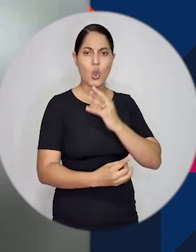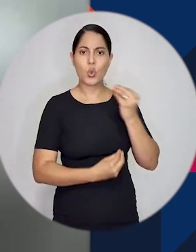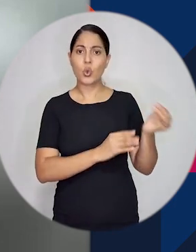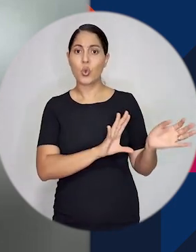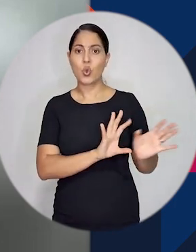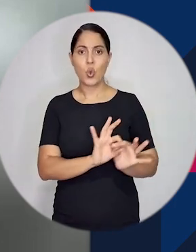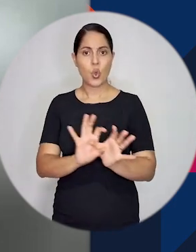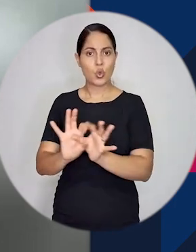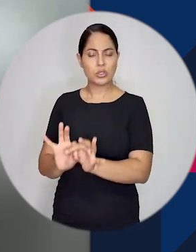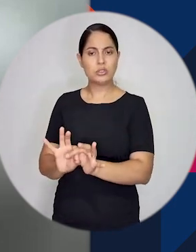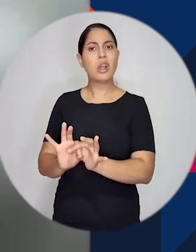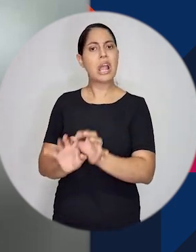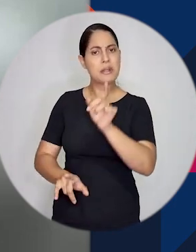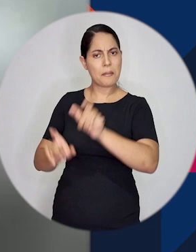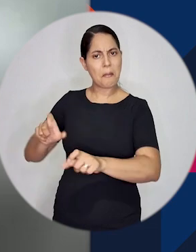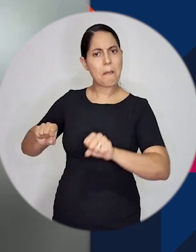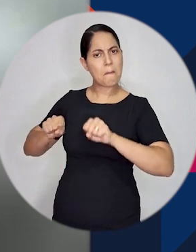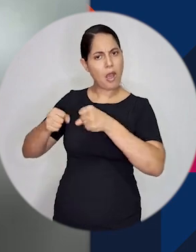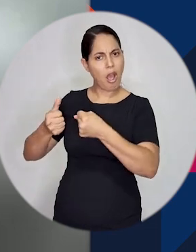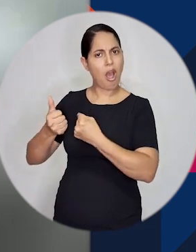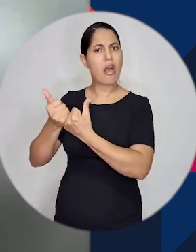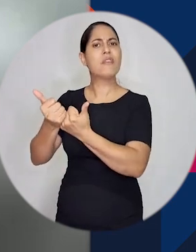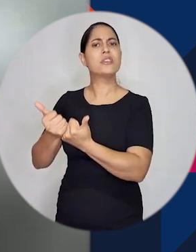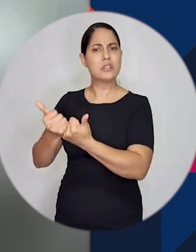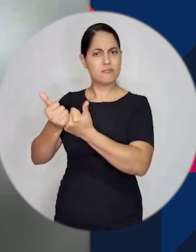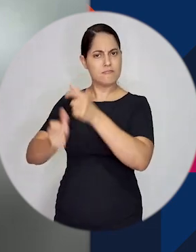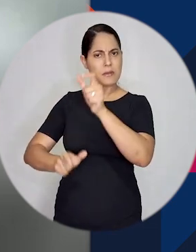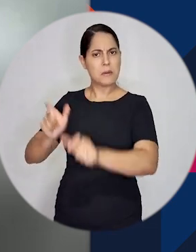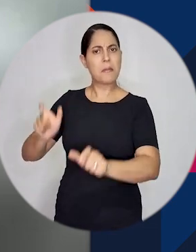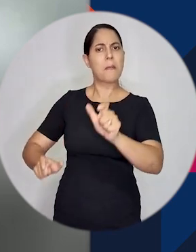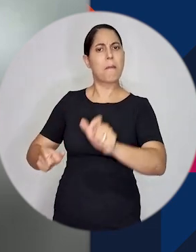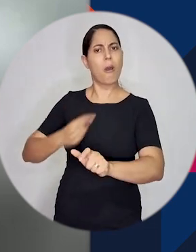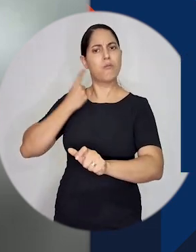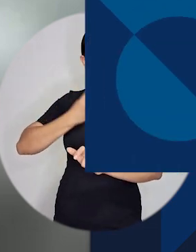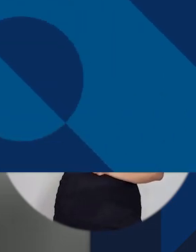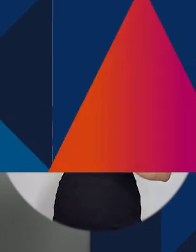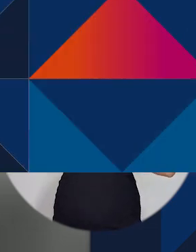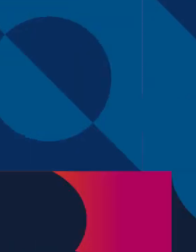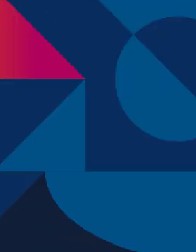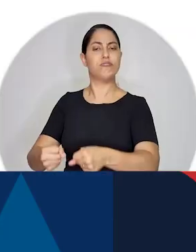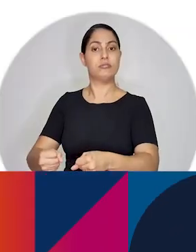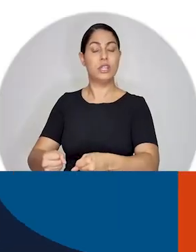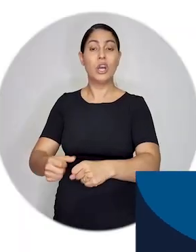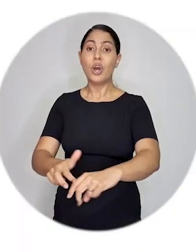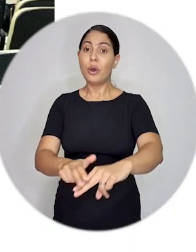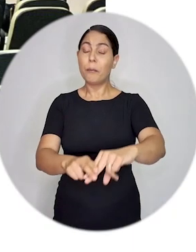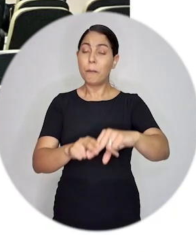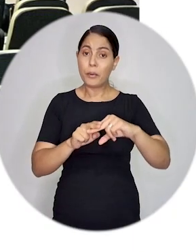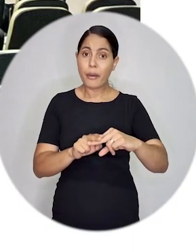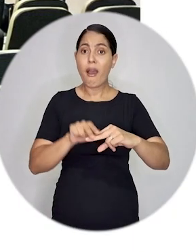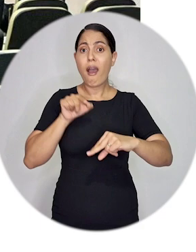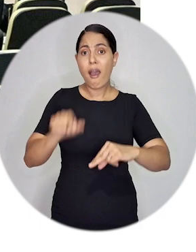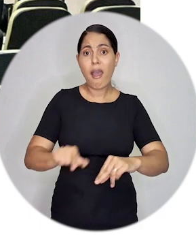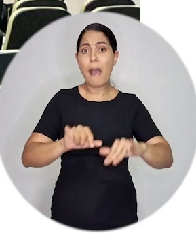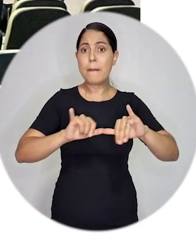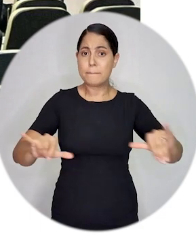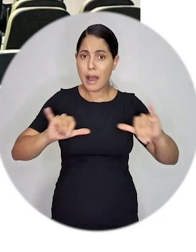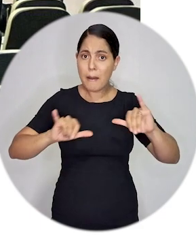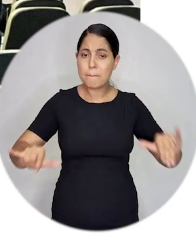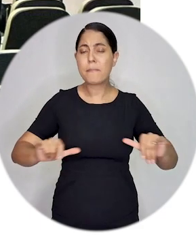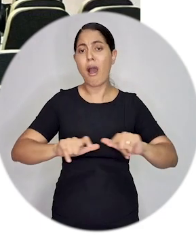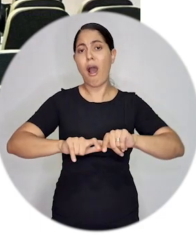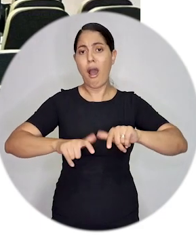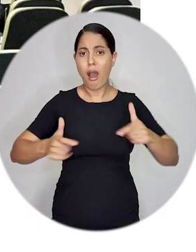uma ferramenta legítima, forte, poderosa de defesa da advocacia, principalmente porque ela se dá com uma